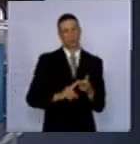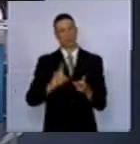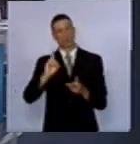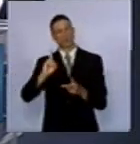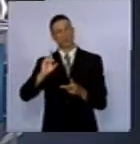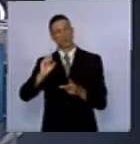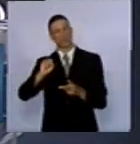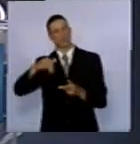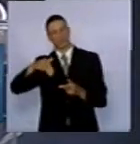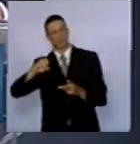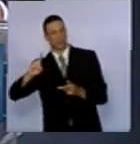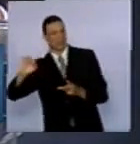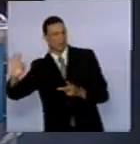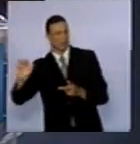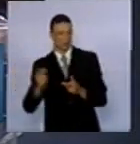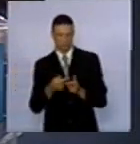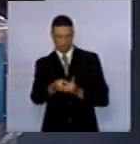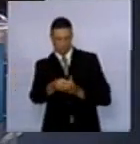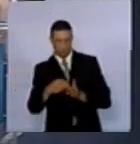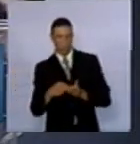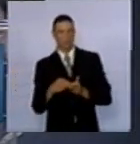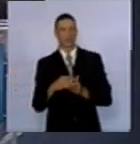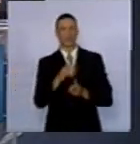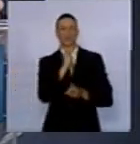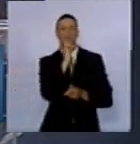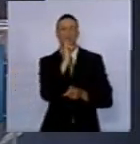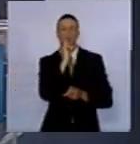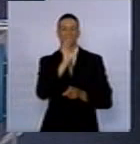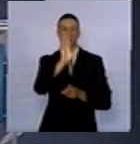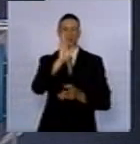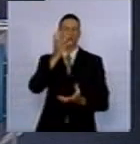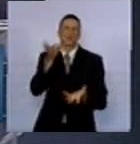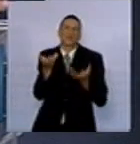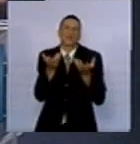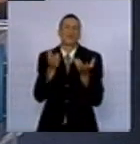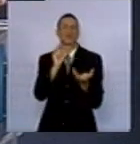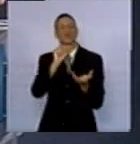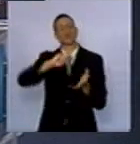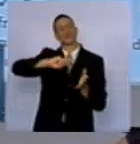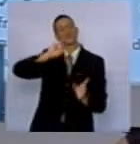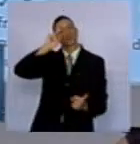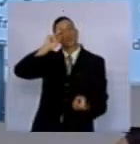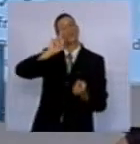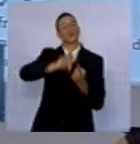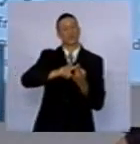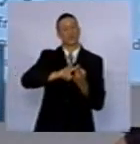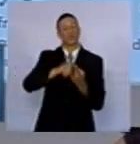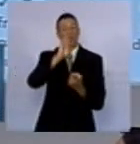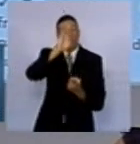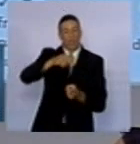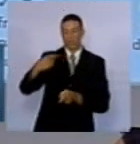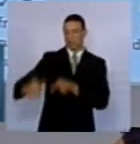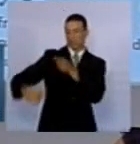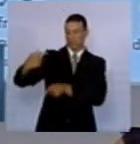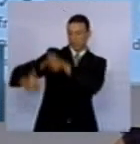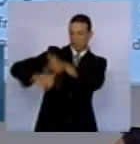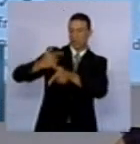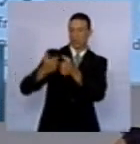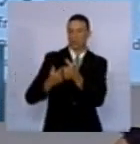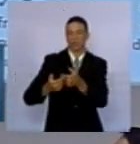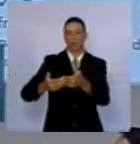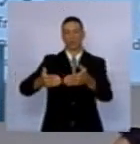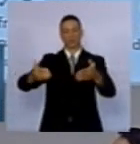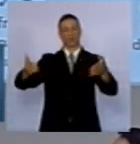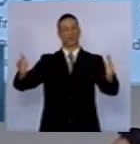bom é o que se busca então com essa medida né uma abertura realmente de mercado aquele fim das